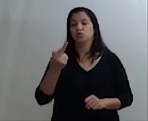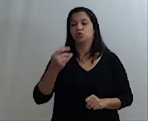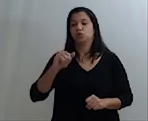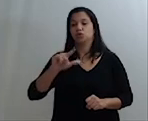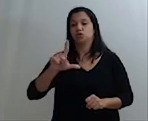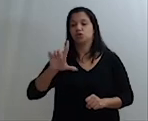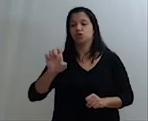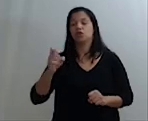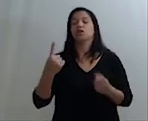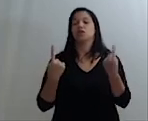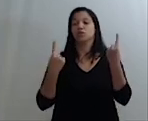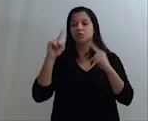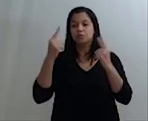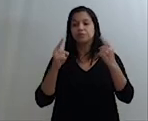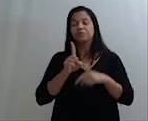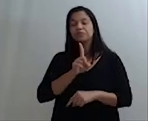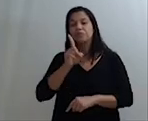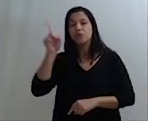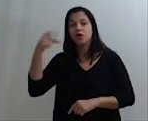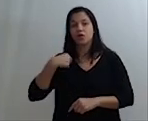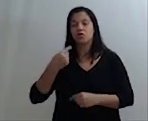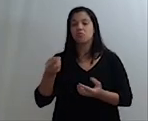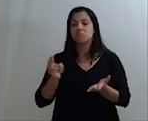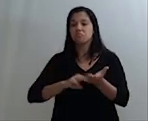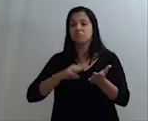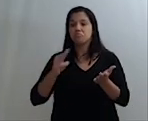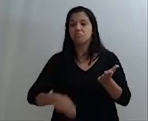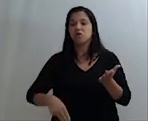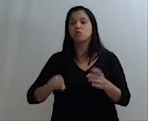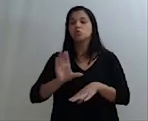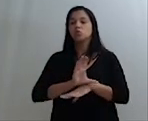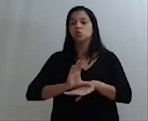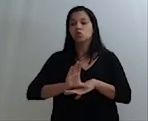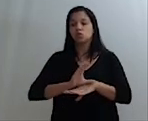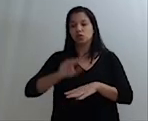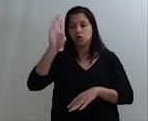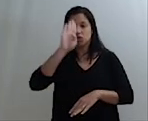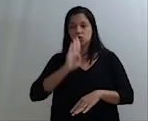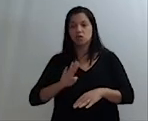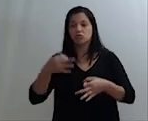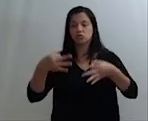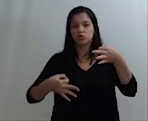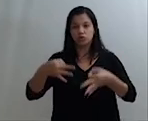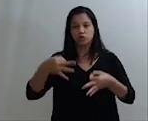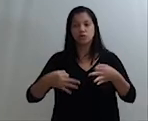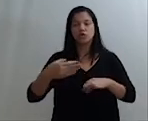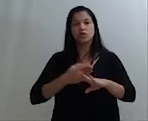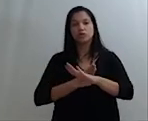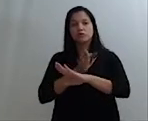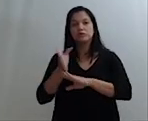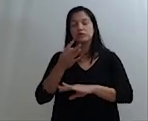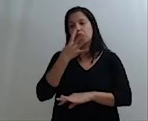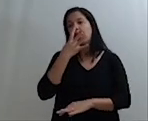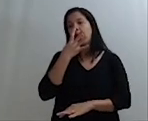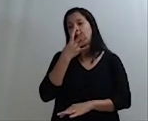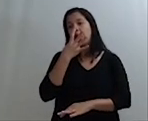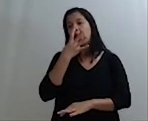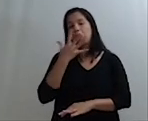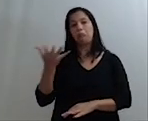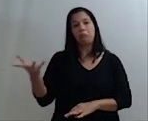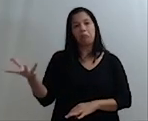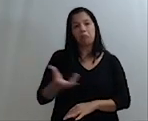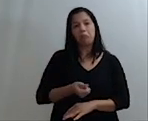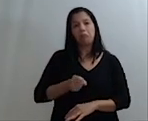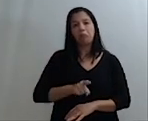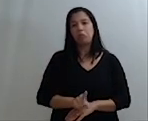eu membro dos dos Conselho Nacional de Justiça Fi com uma comissão de juízes e fiquei muito impressionado com com a com